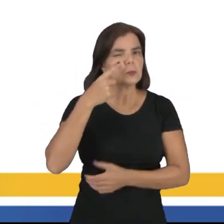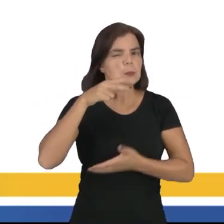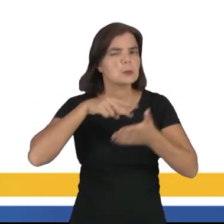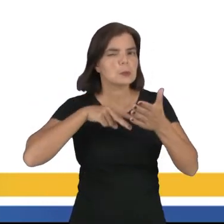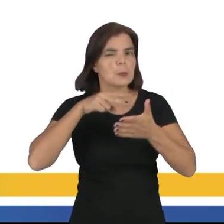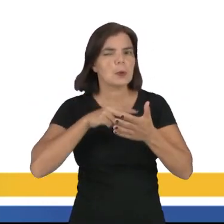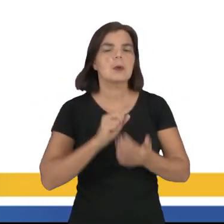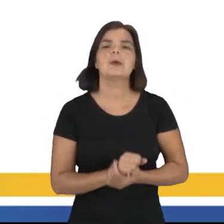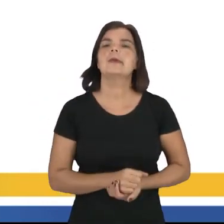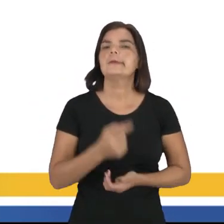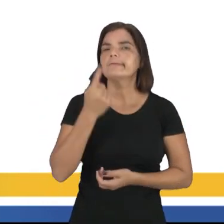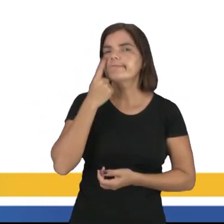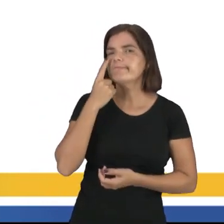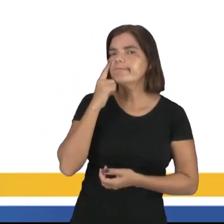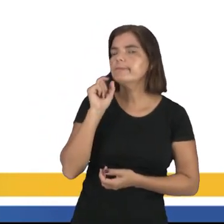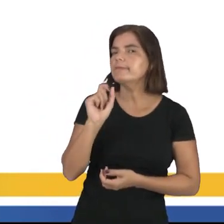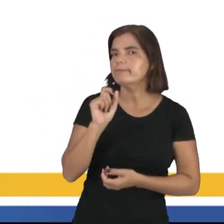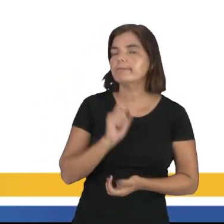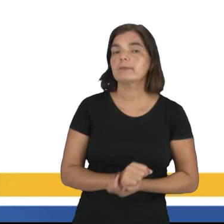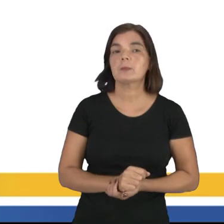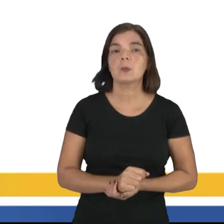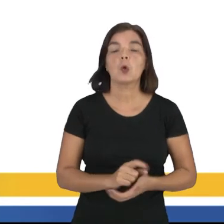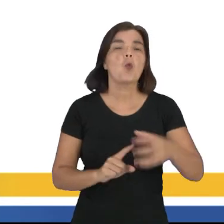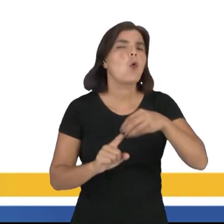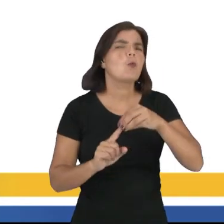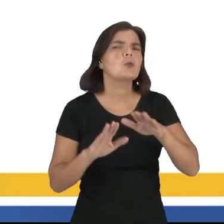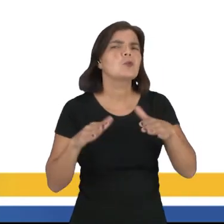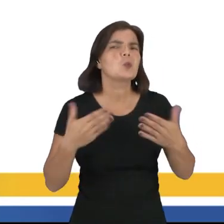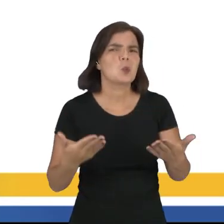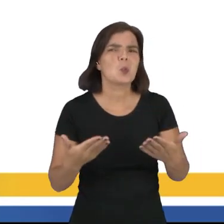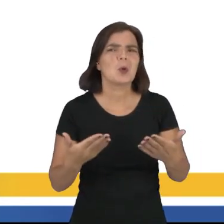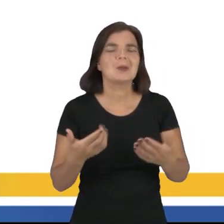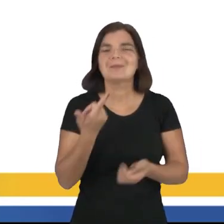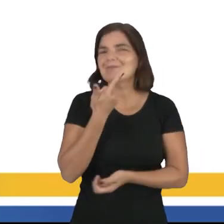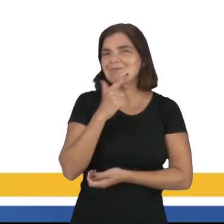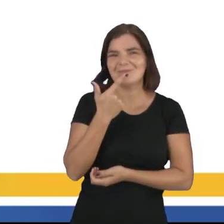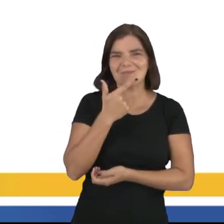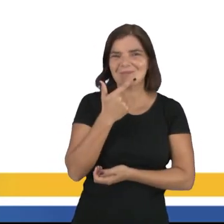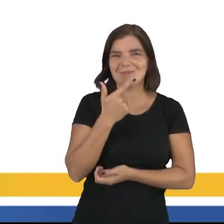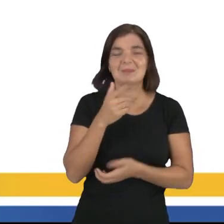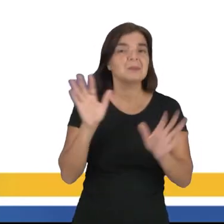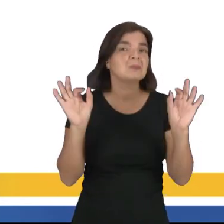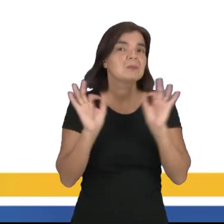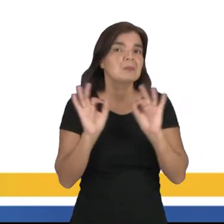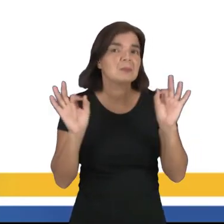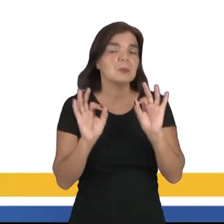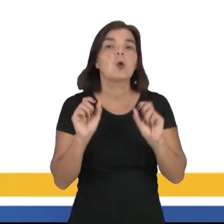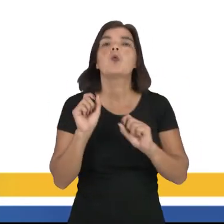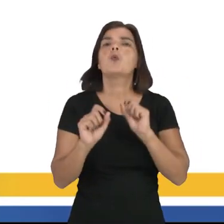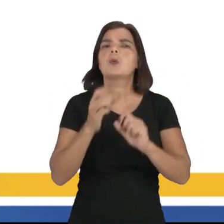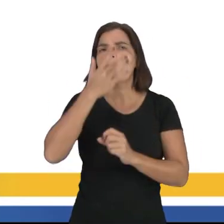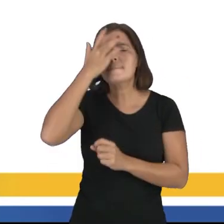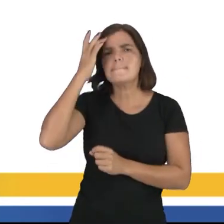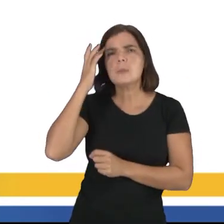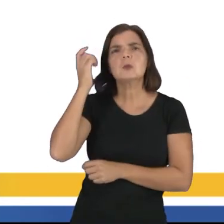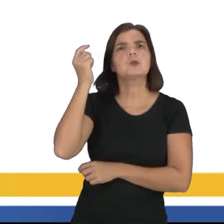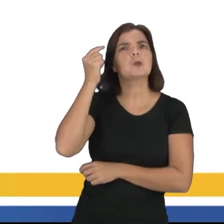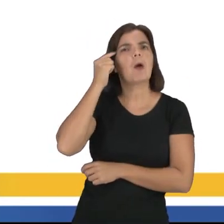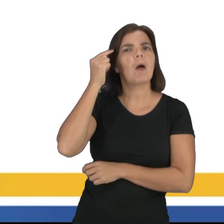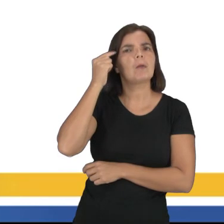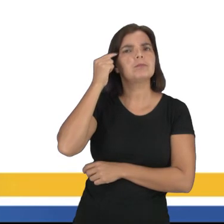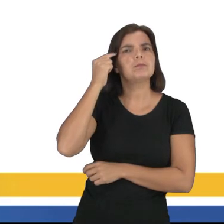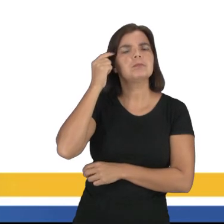essa tirinha, você observa que a intenção dela não foi causar humor, não foi divertir, foi levar o leitor